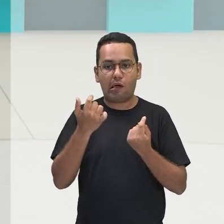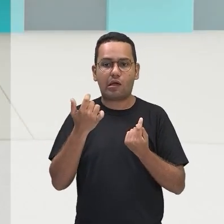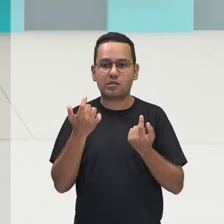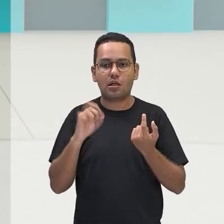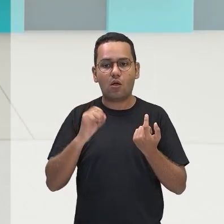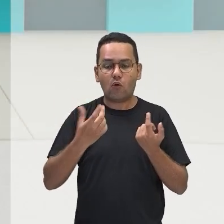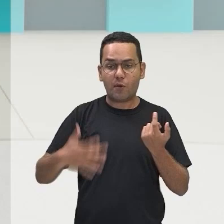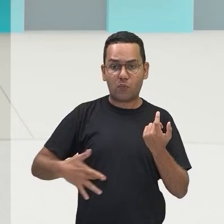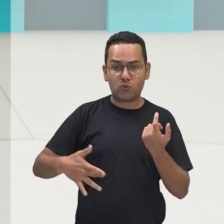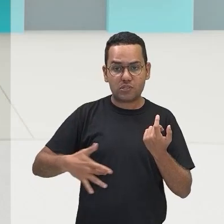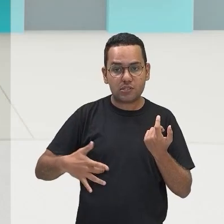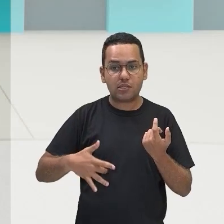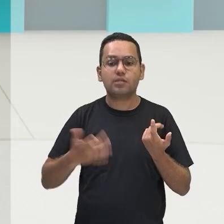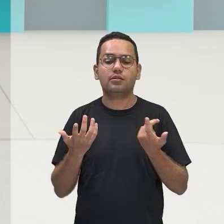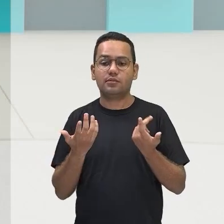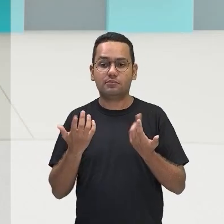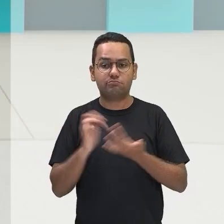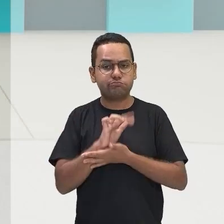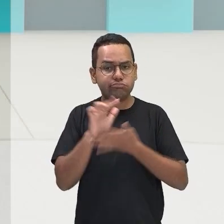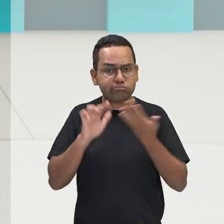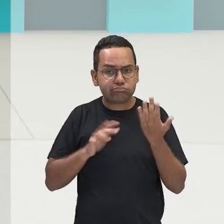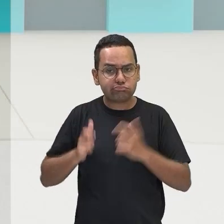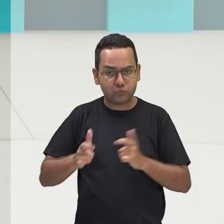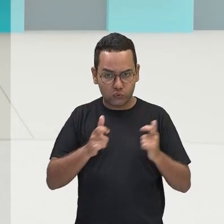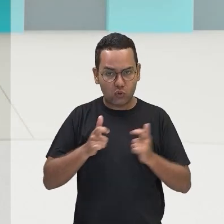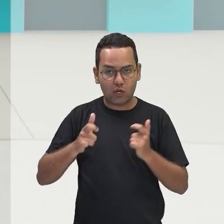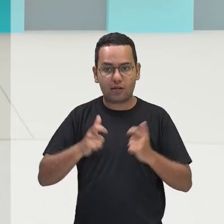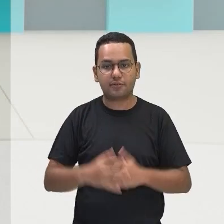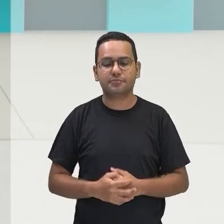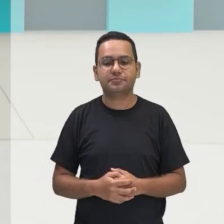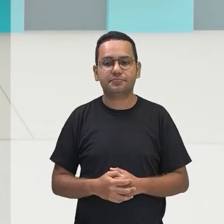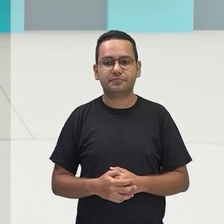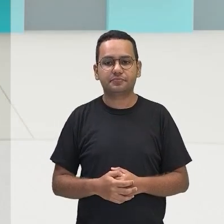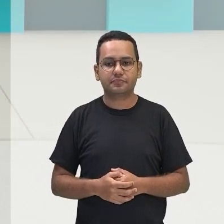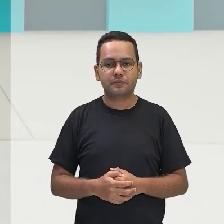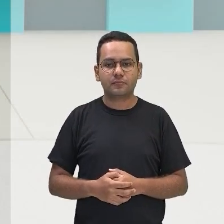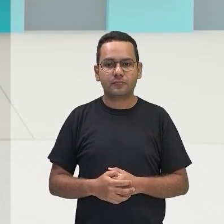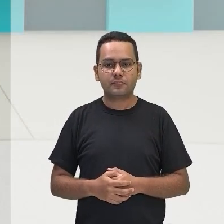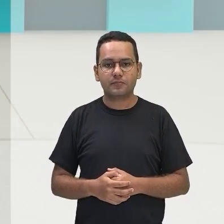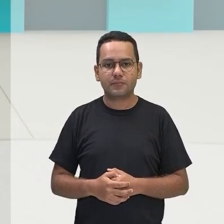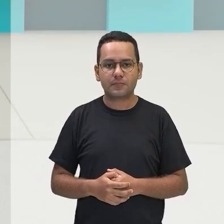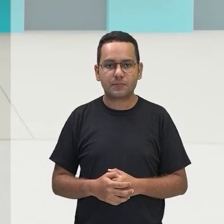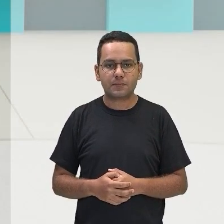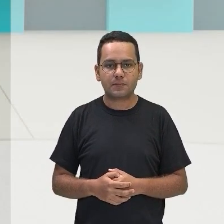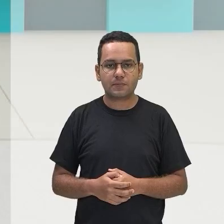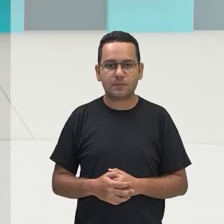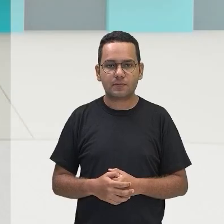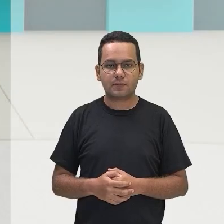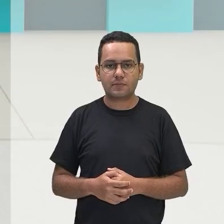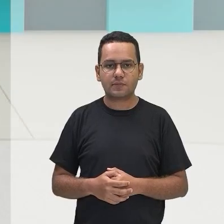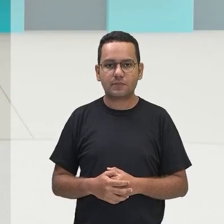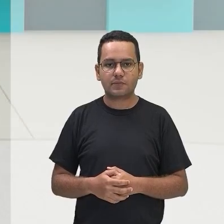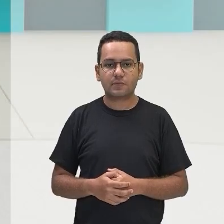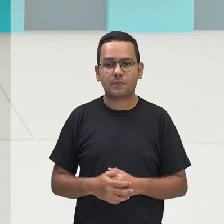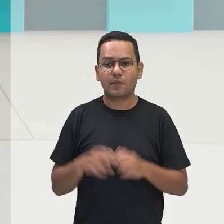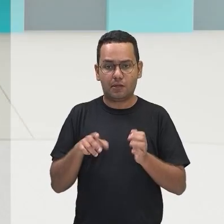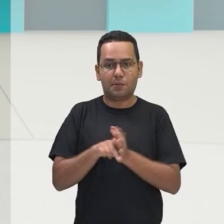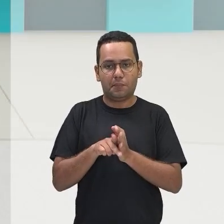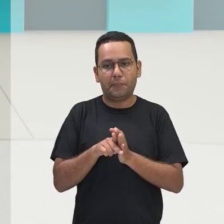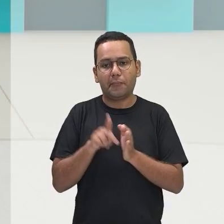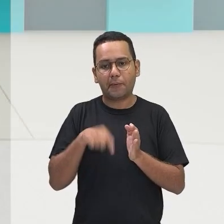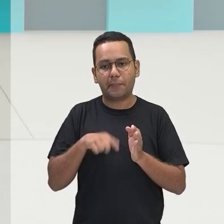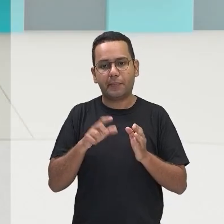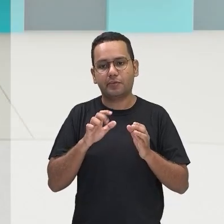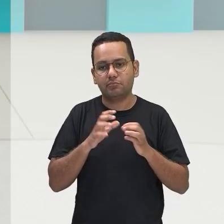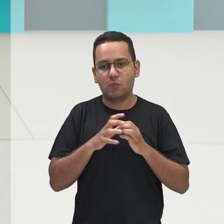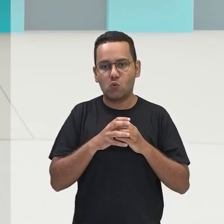faz uma limpeza, né? Então é tudo um ciclo, né, que acontece pelo sistema circulatório. Tá